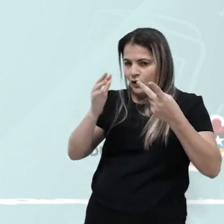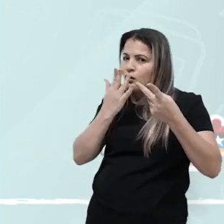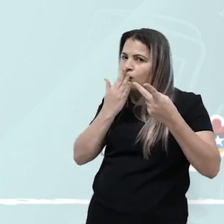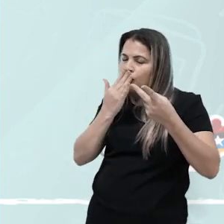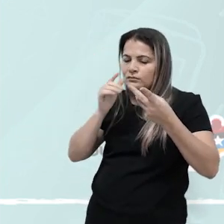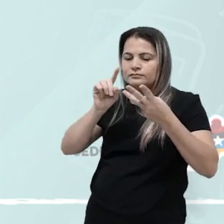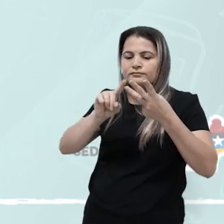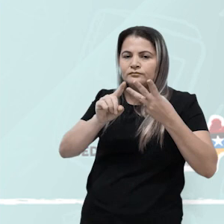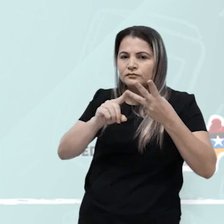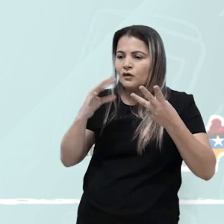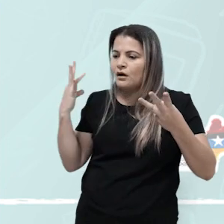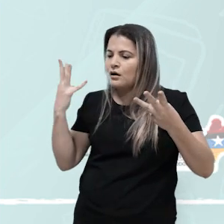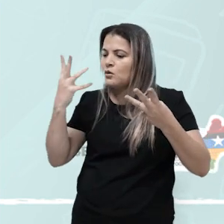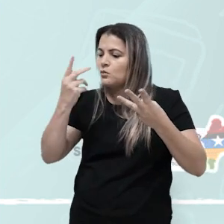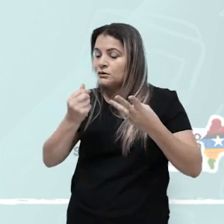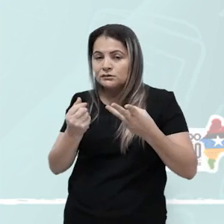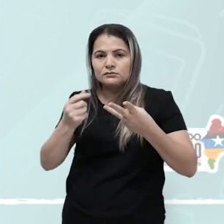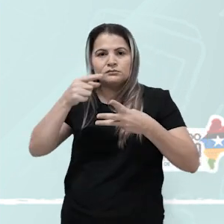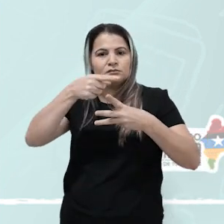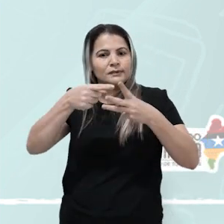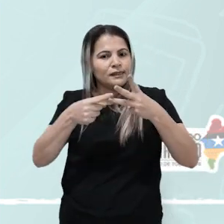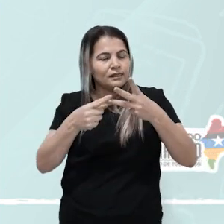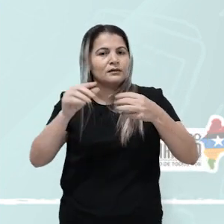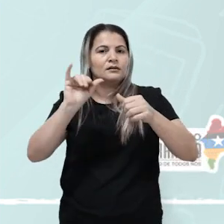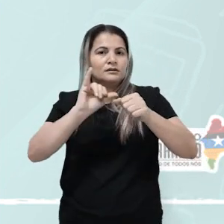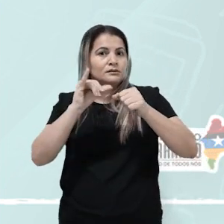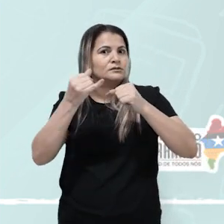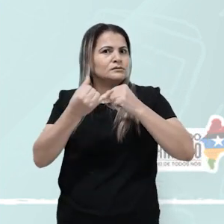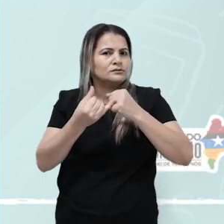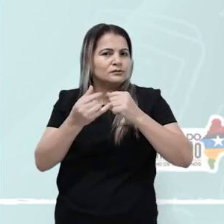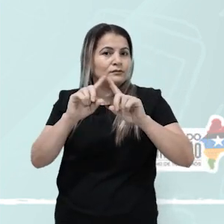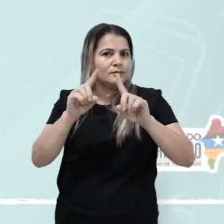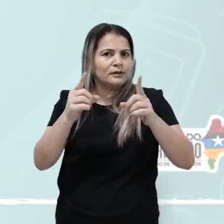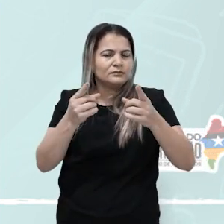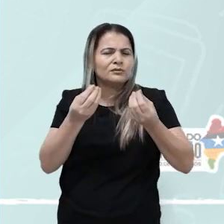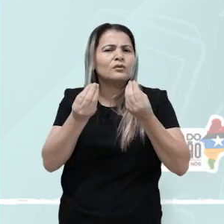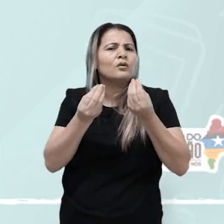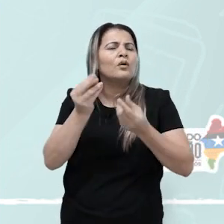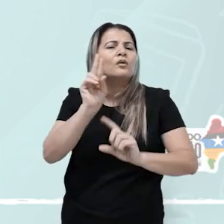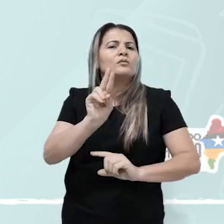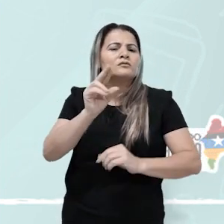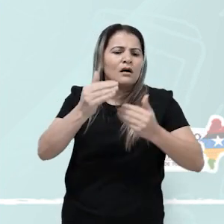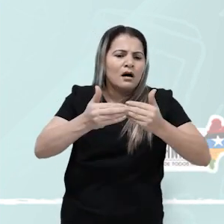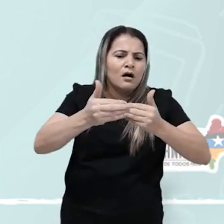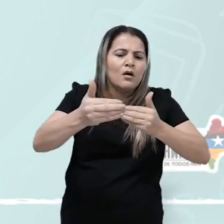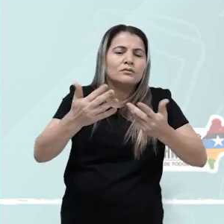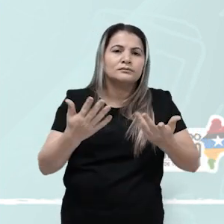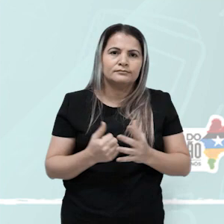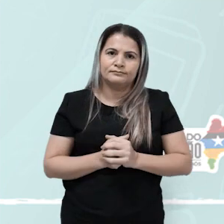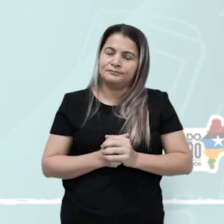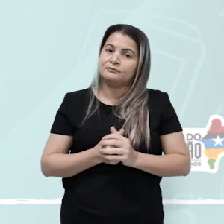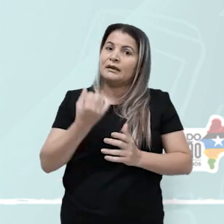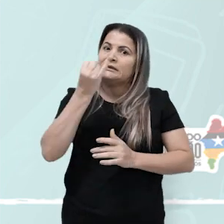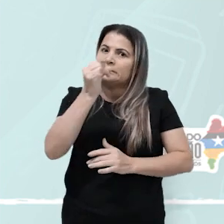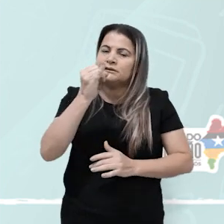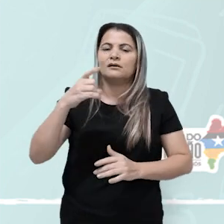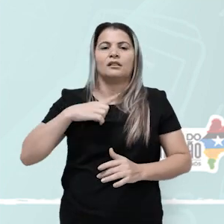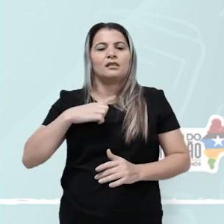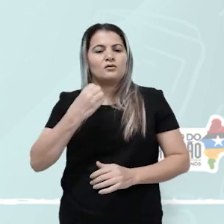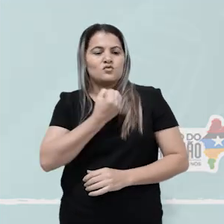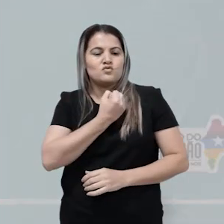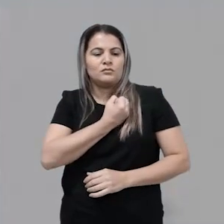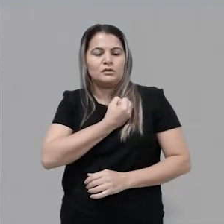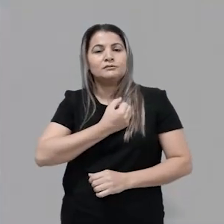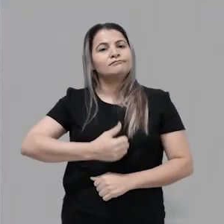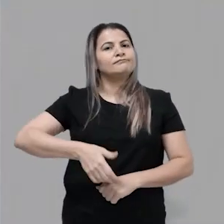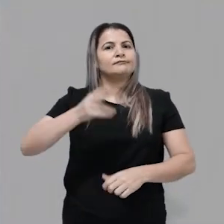uma ordem. Tá? Qual é a ordem? A ordem, eles colocam o seguinte: se tem número, número sempre tem prioridade.